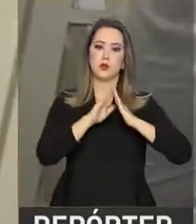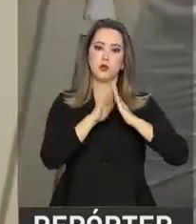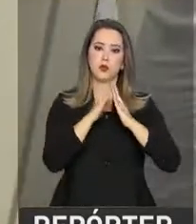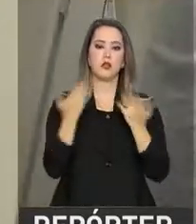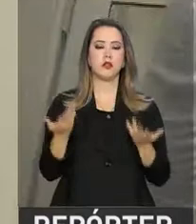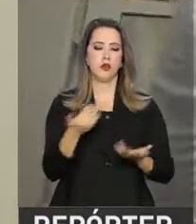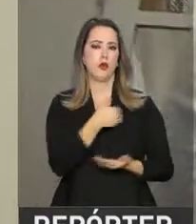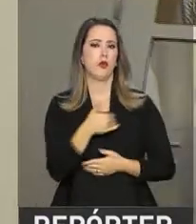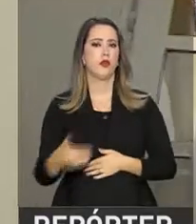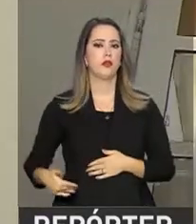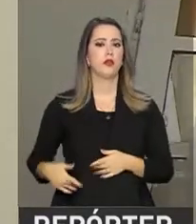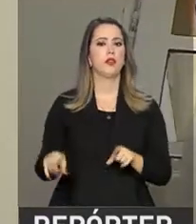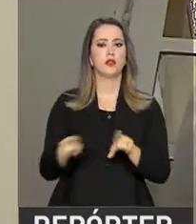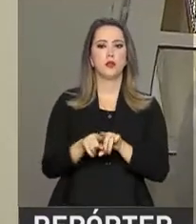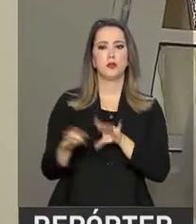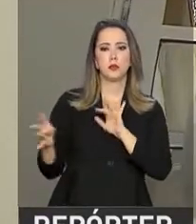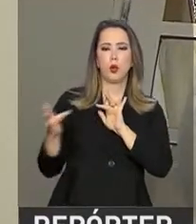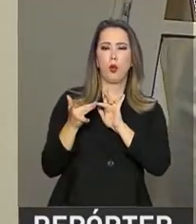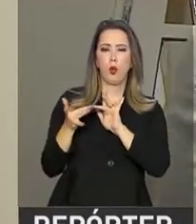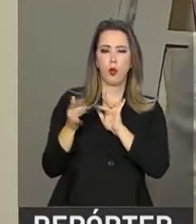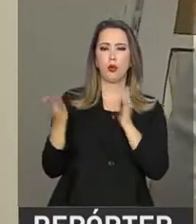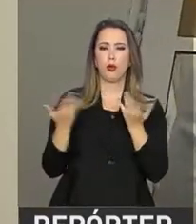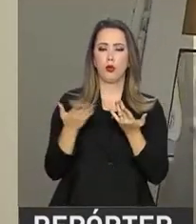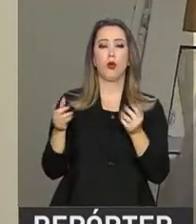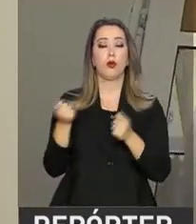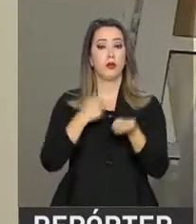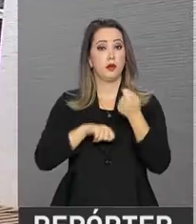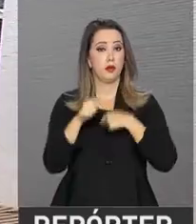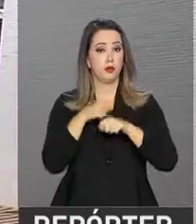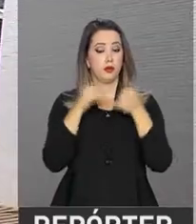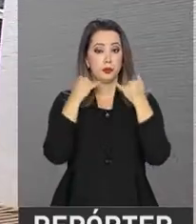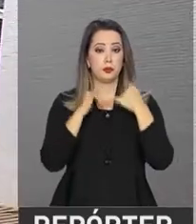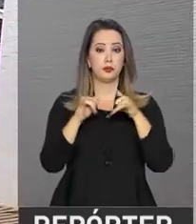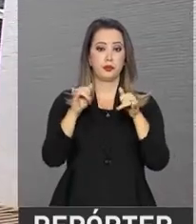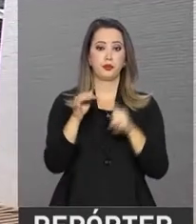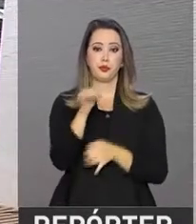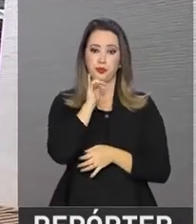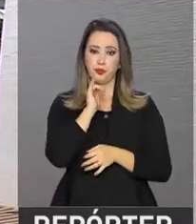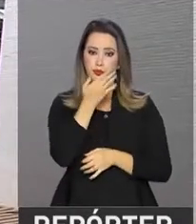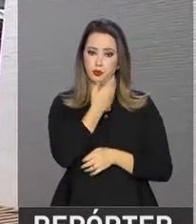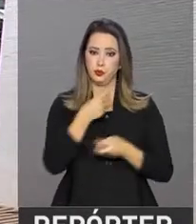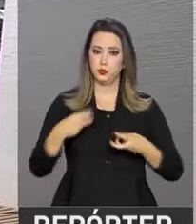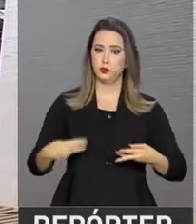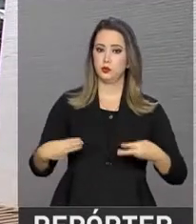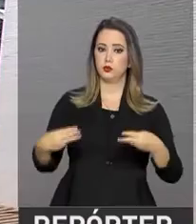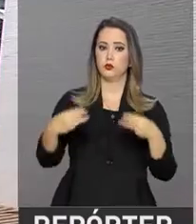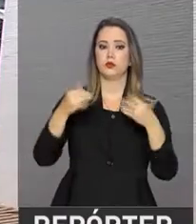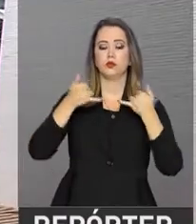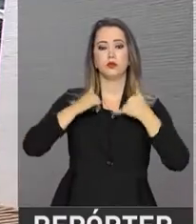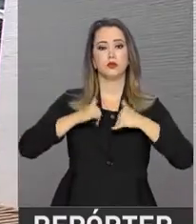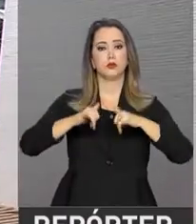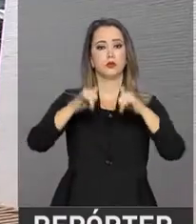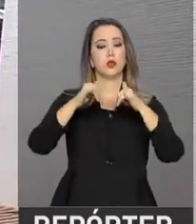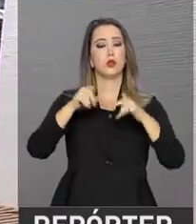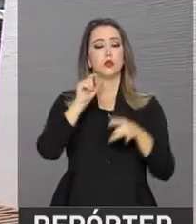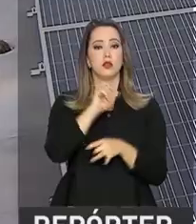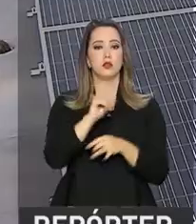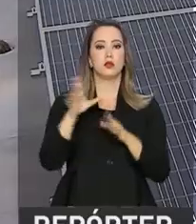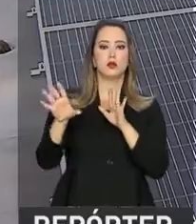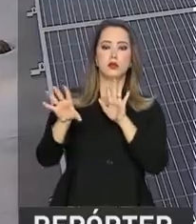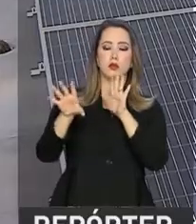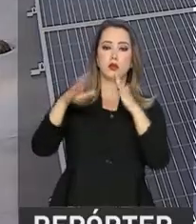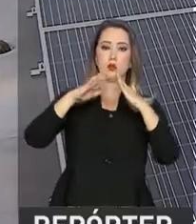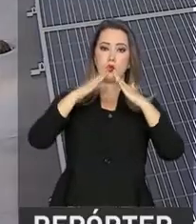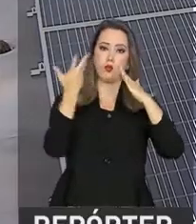governo também aderiu à prática de consumo consciente um exemplo é a sede do ministério de minas e energia em brasília as conexões